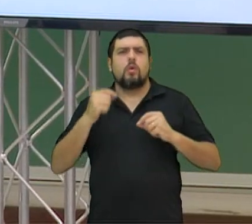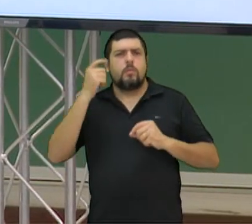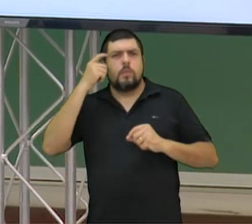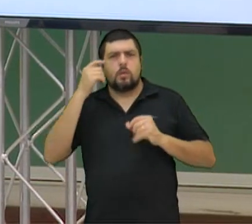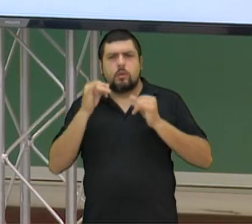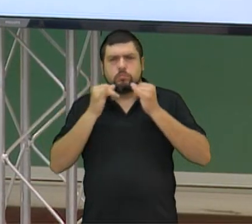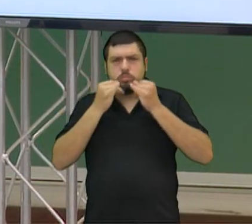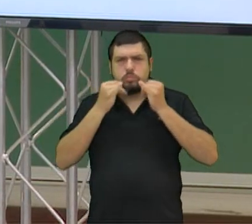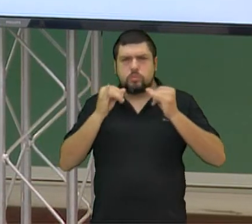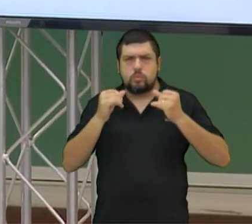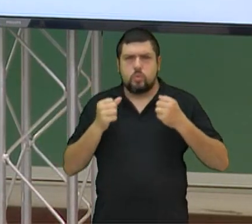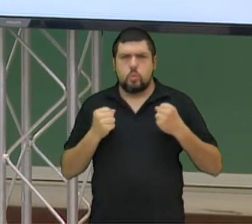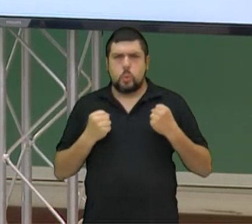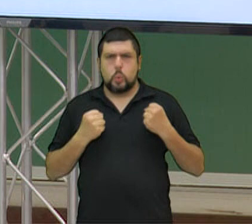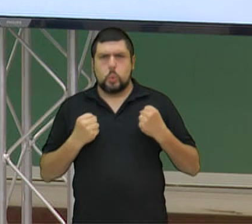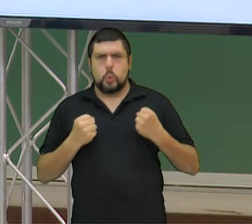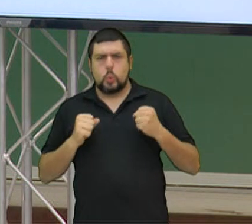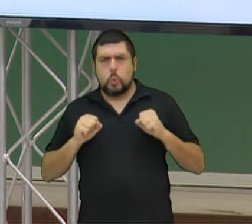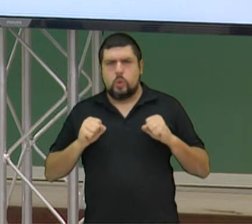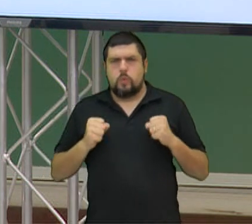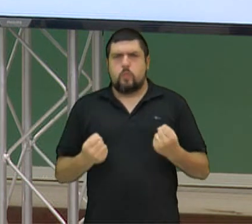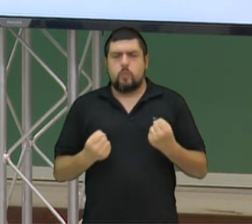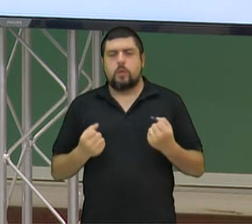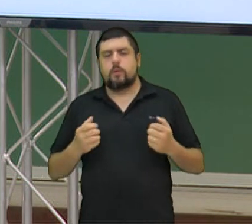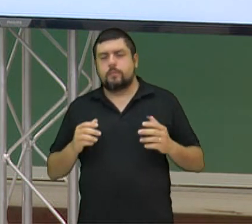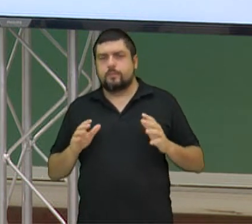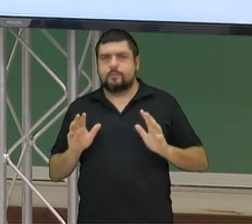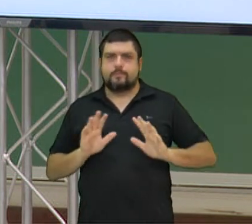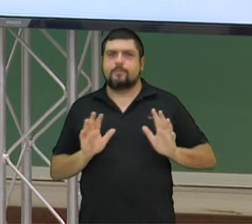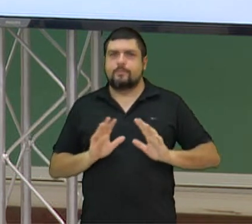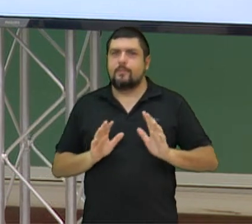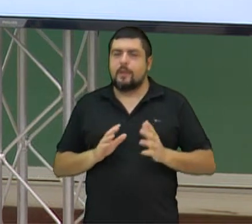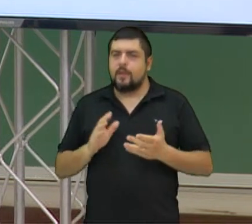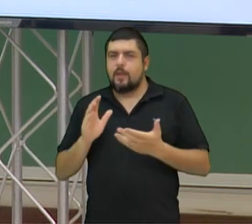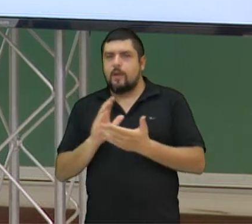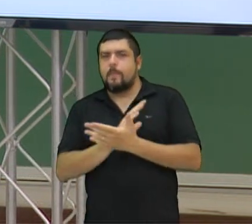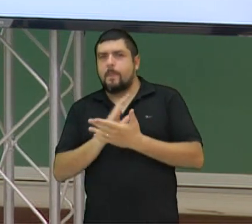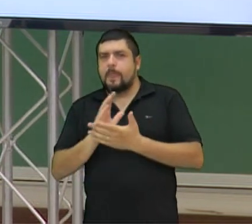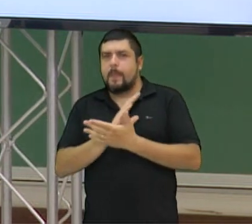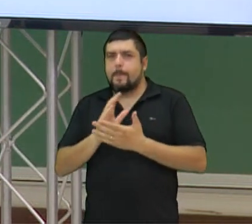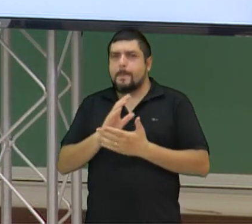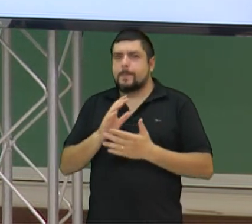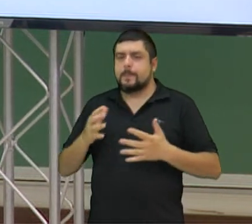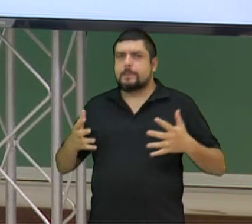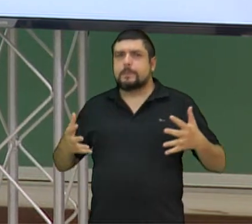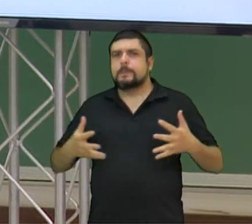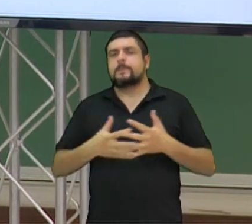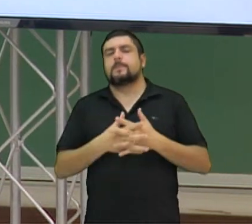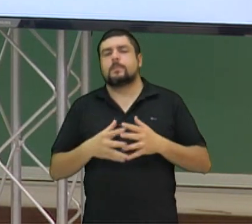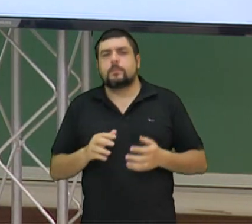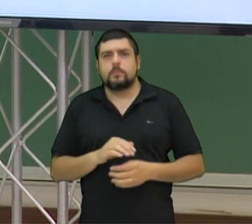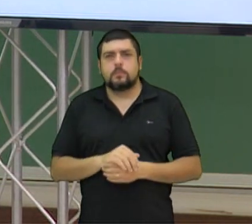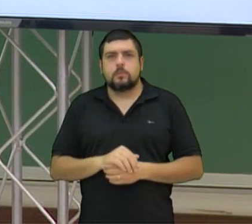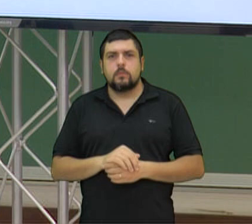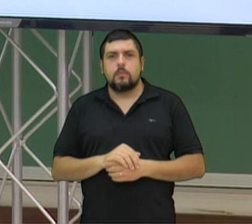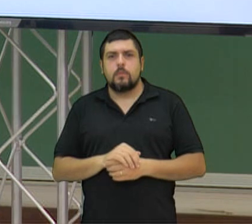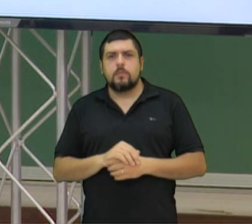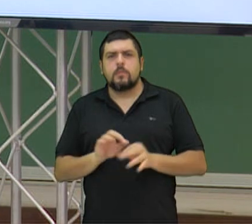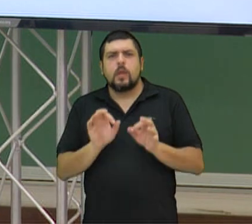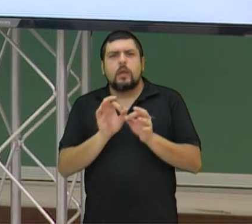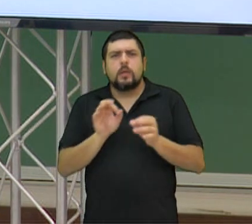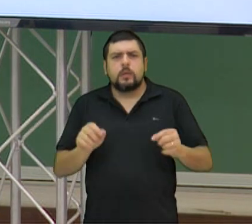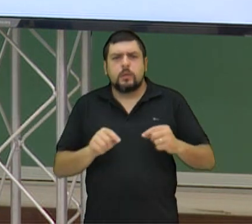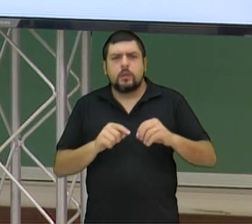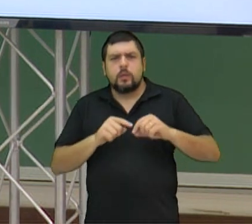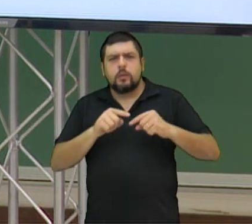com força, né? Eu tenho certeza que a galera deve ter caído um pouquinho nessa questão aqui. Então, gente, essas máquinas simples, o que elas